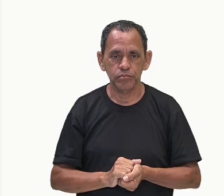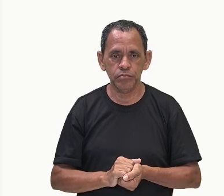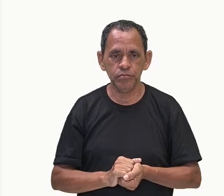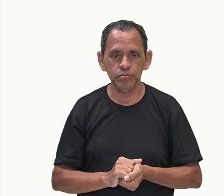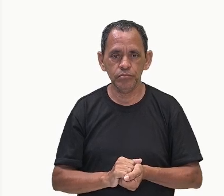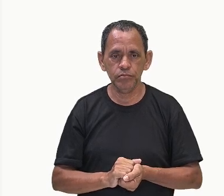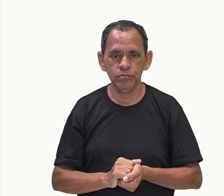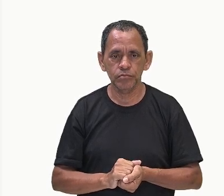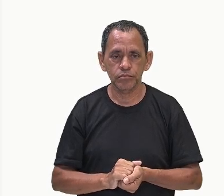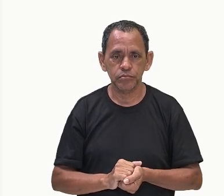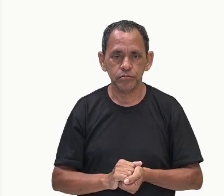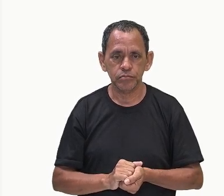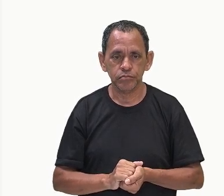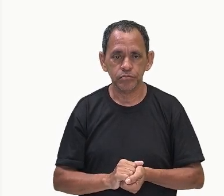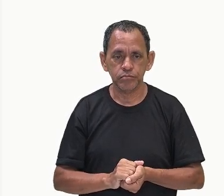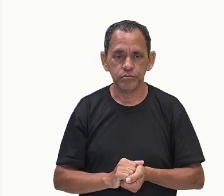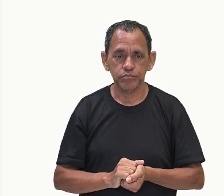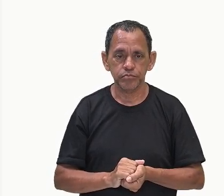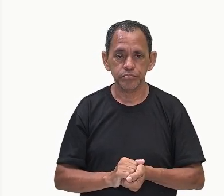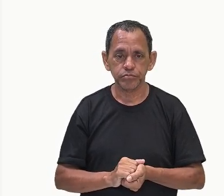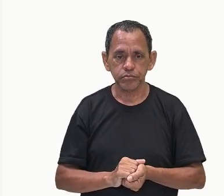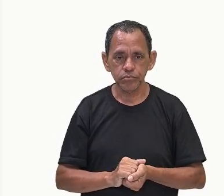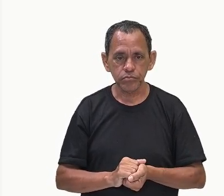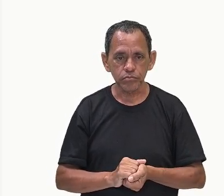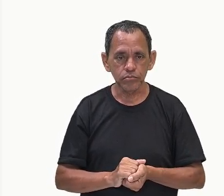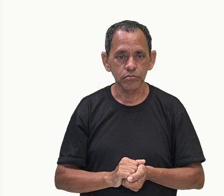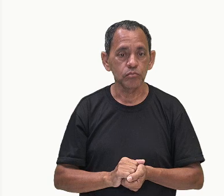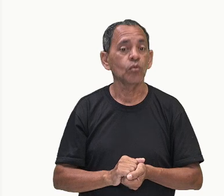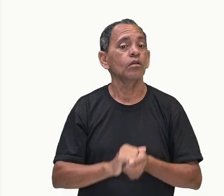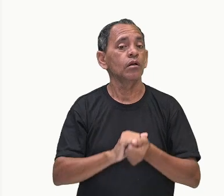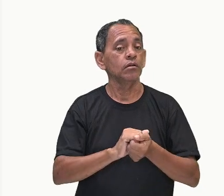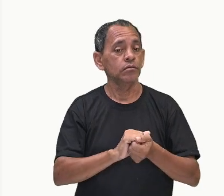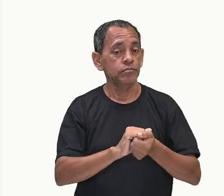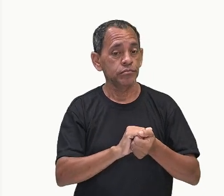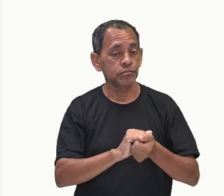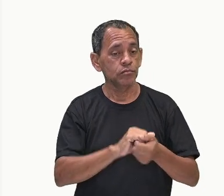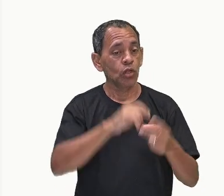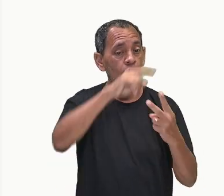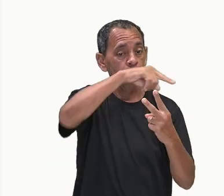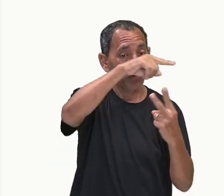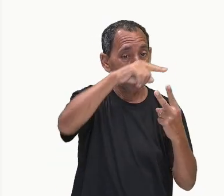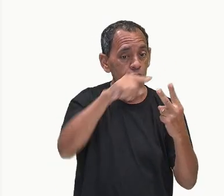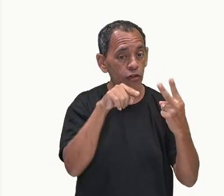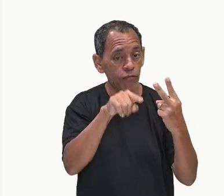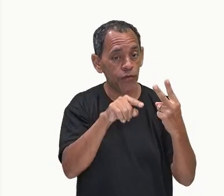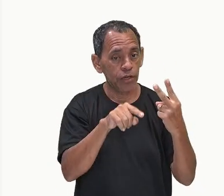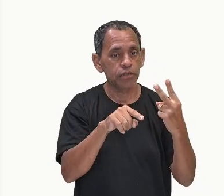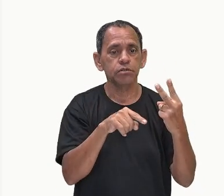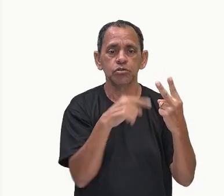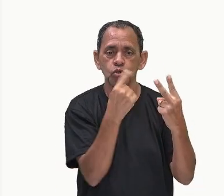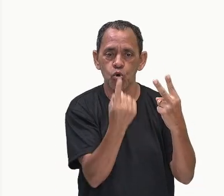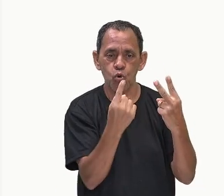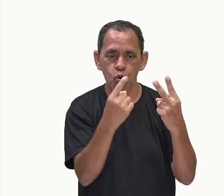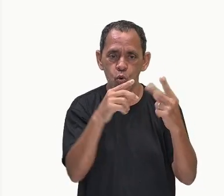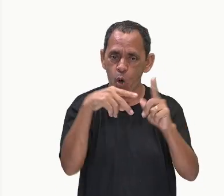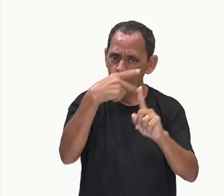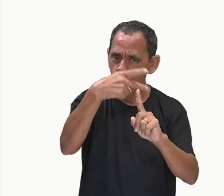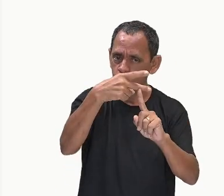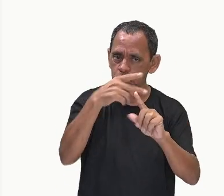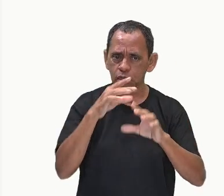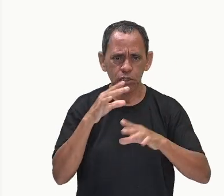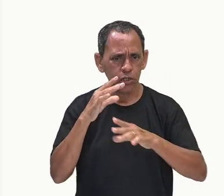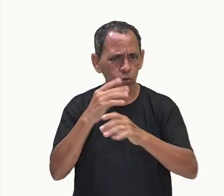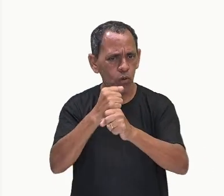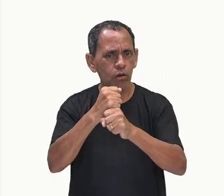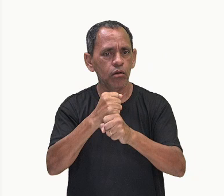a área de uma base, né? Vai ser π vezes 1 elevado ao quadrado, que é a mesma coisa que